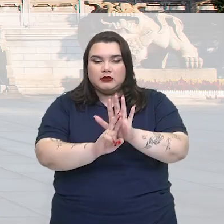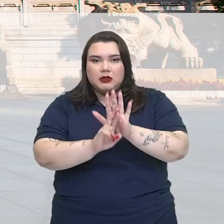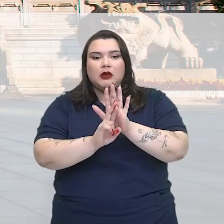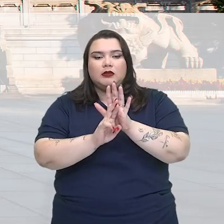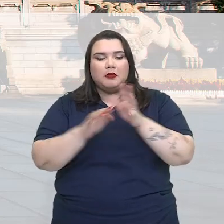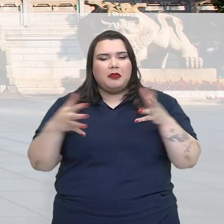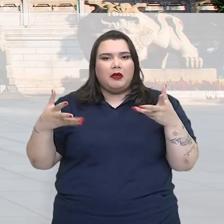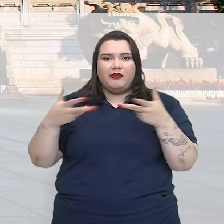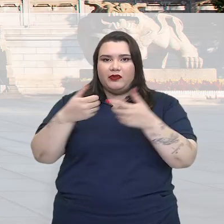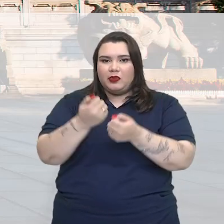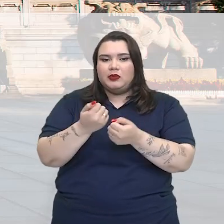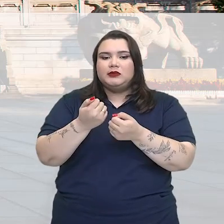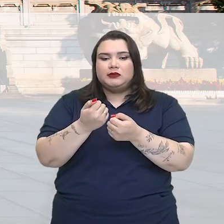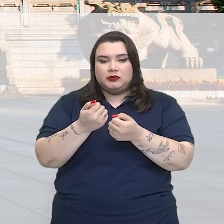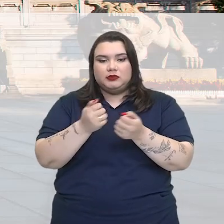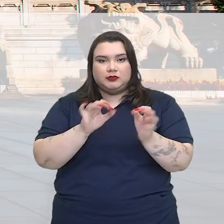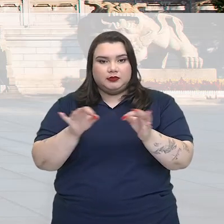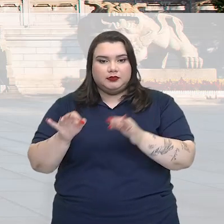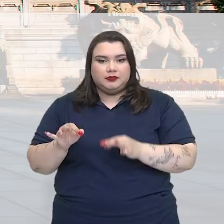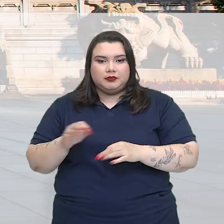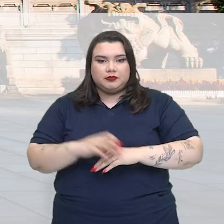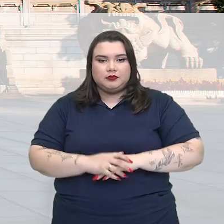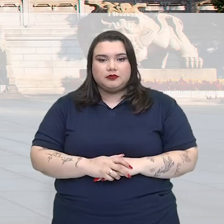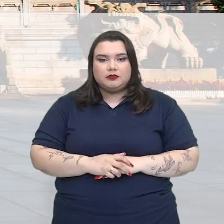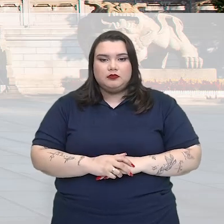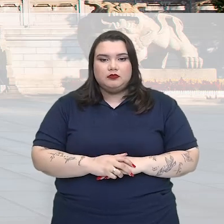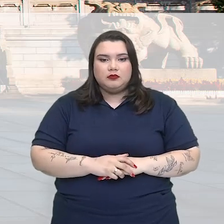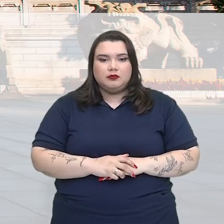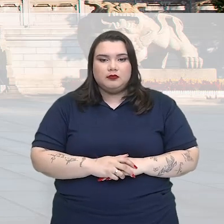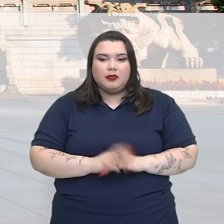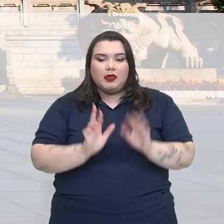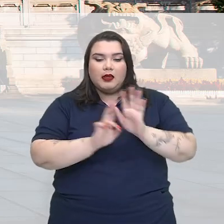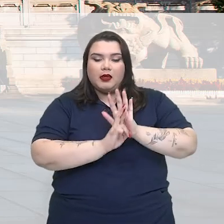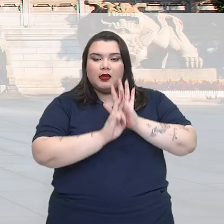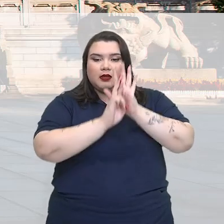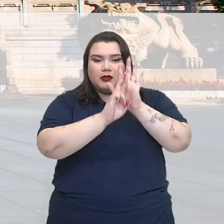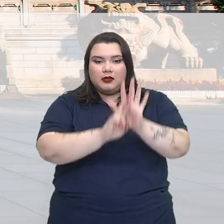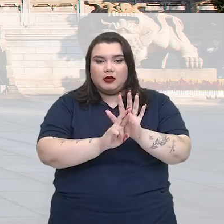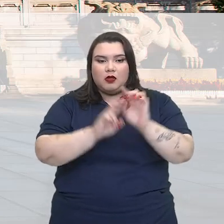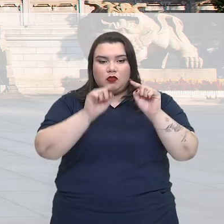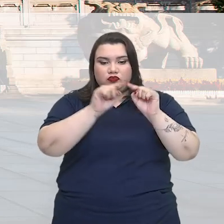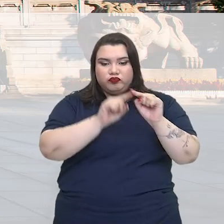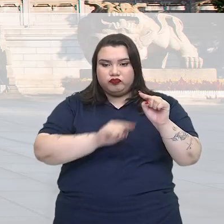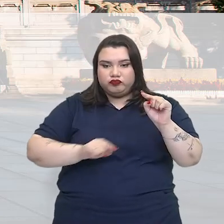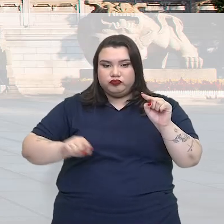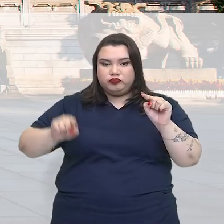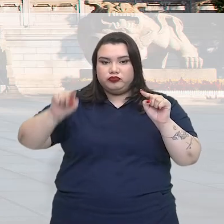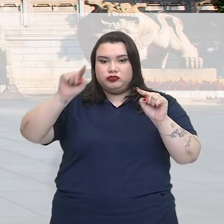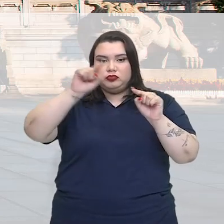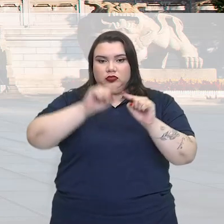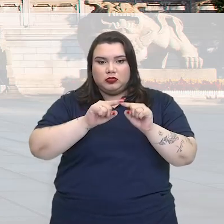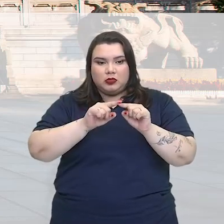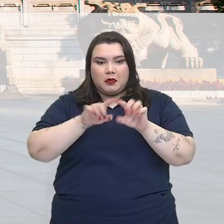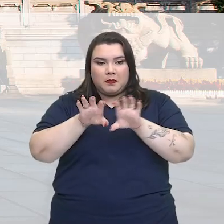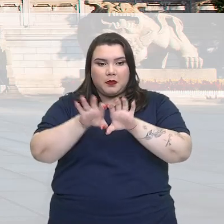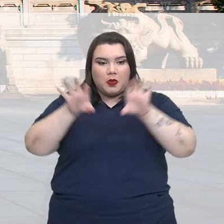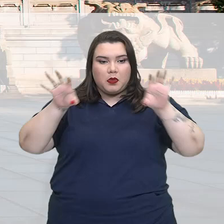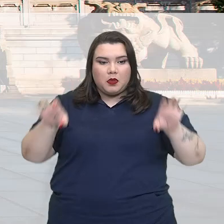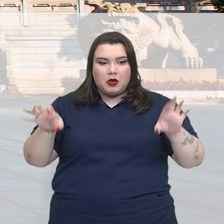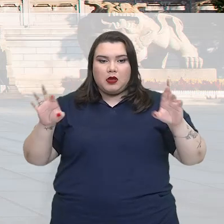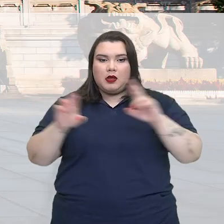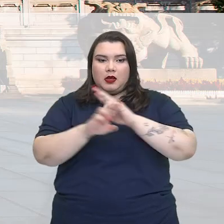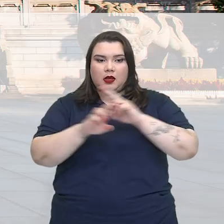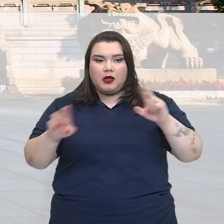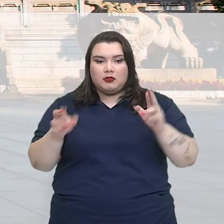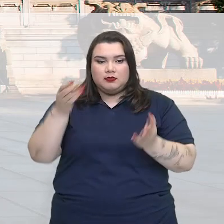entre esses elementos opostos. É representado por um círculo que, dividido, mostra uma relação